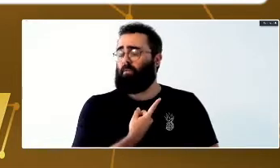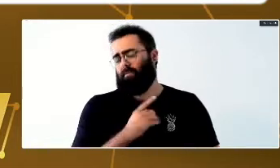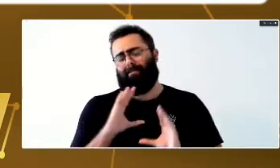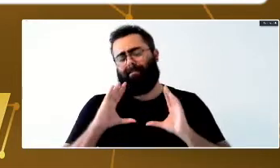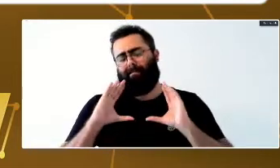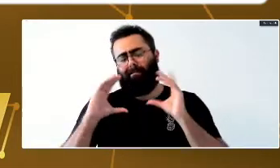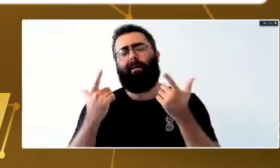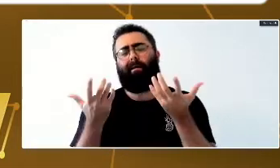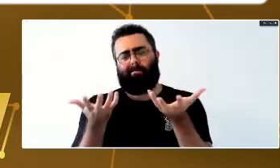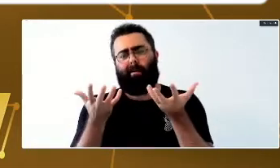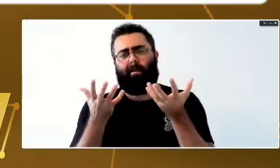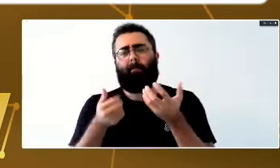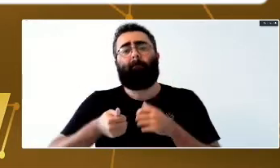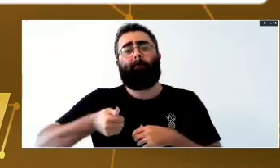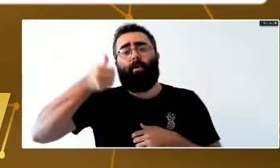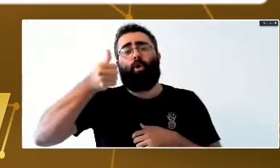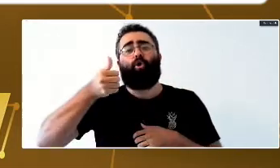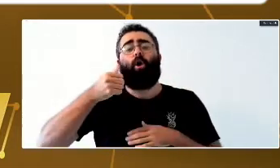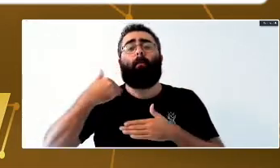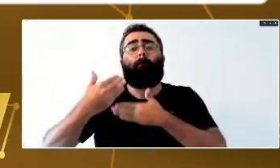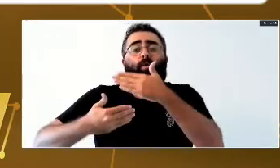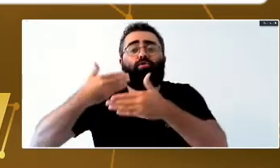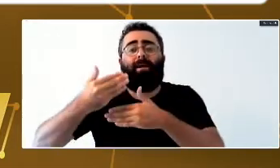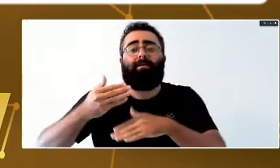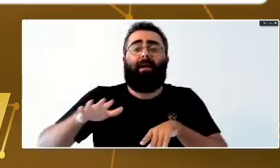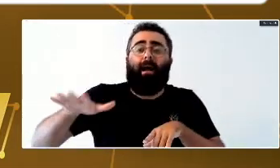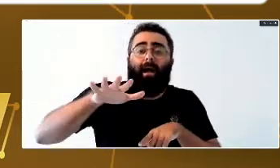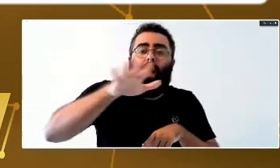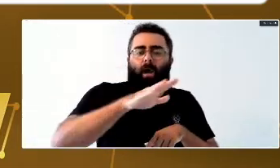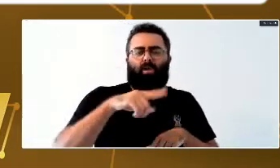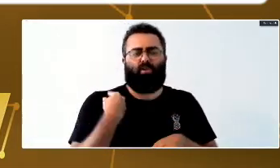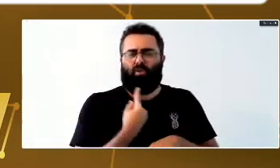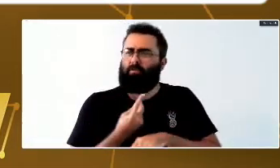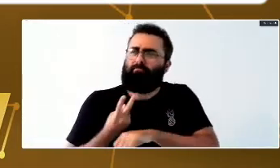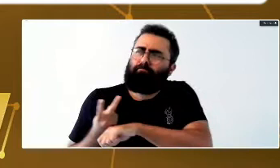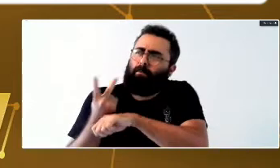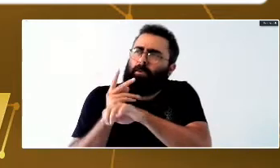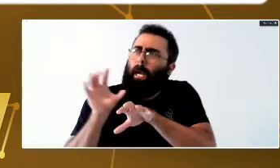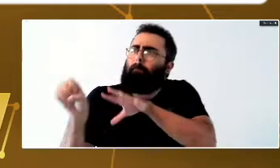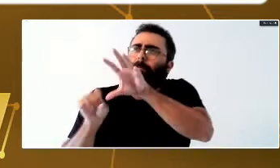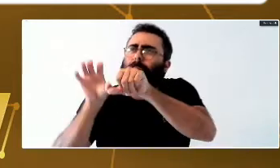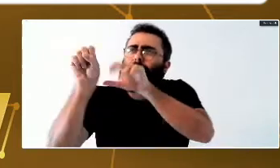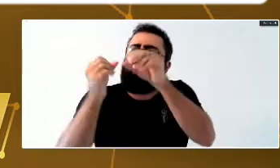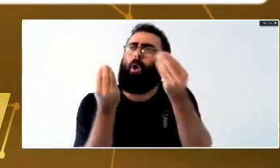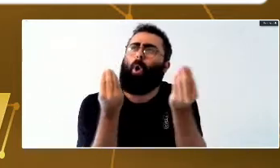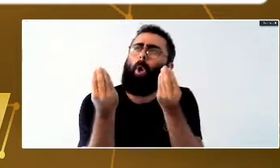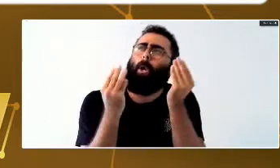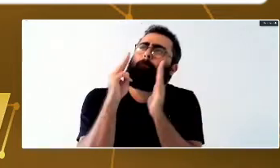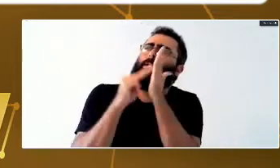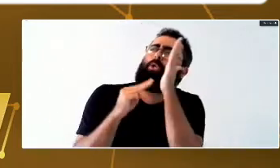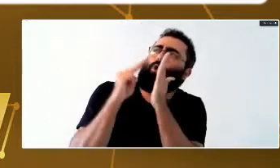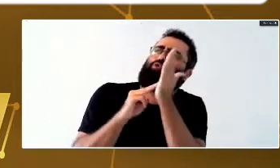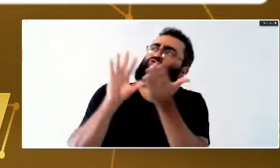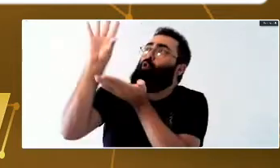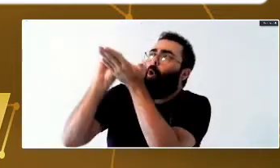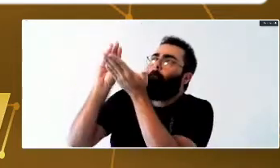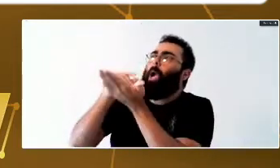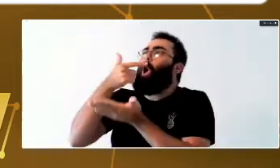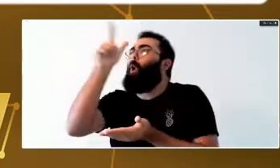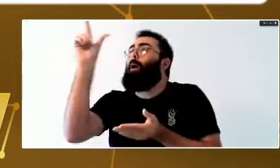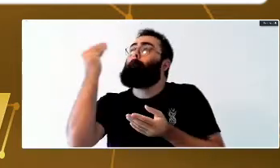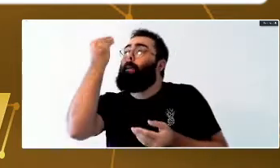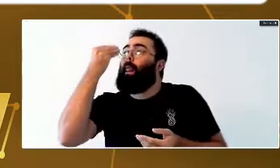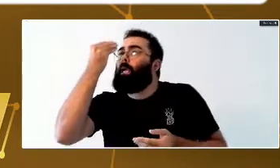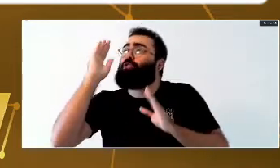áreas, fomos em busca das melhores metodologias para serem aplicadas, as melhores ferramentas, os